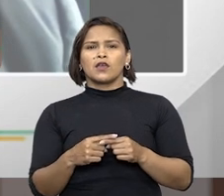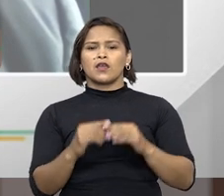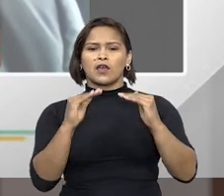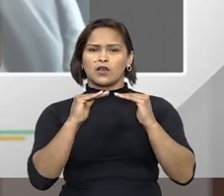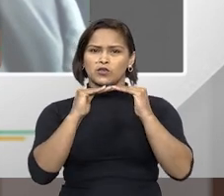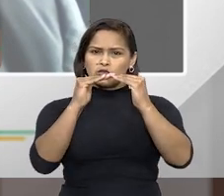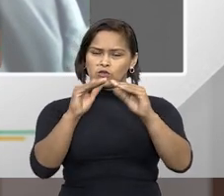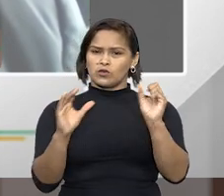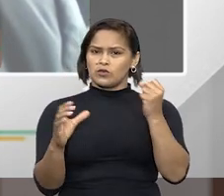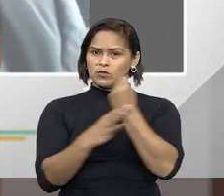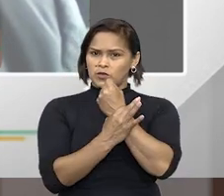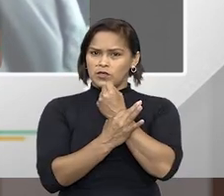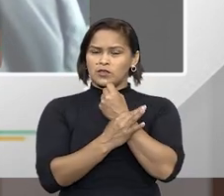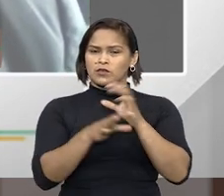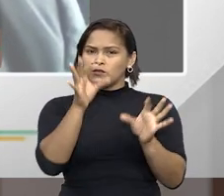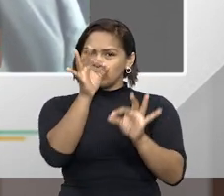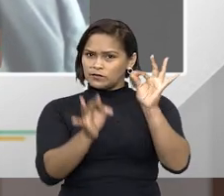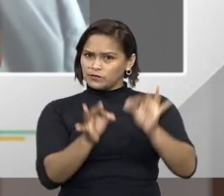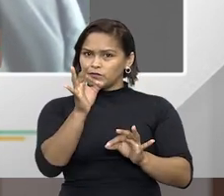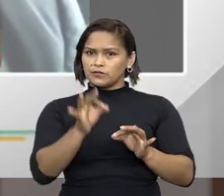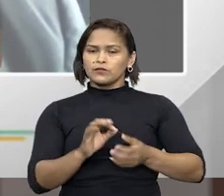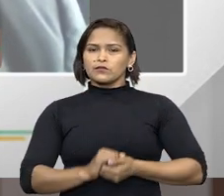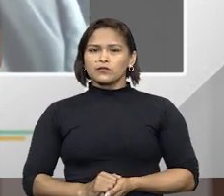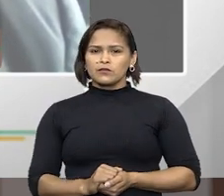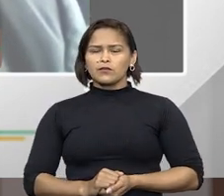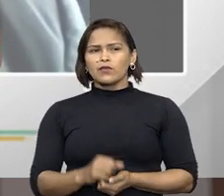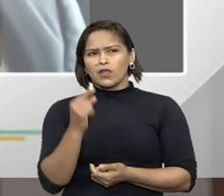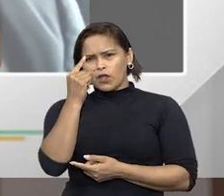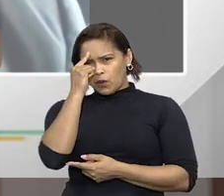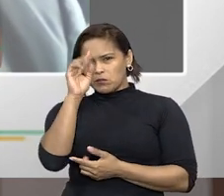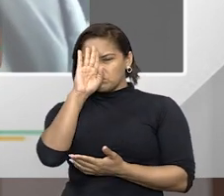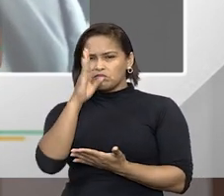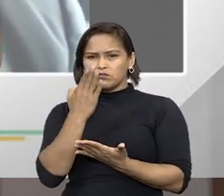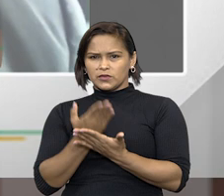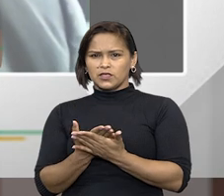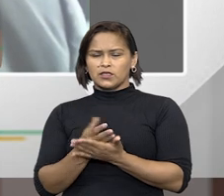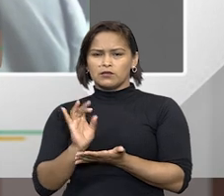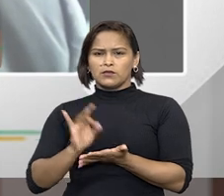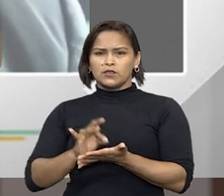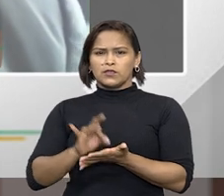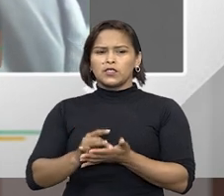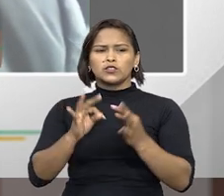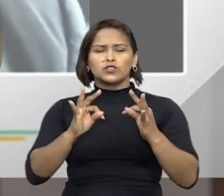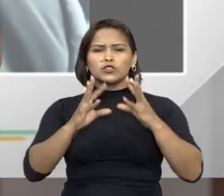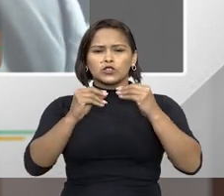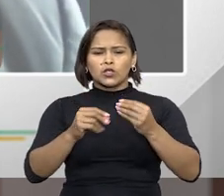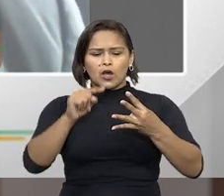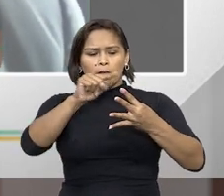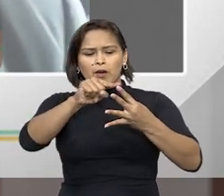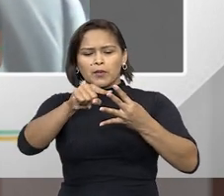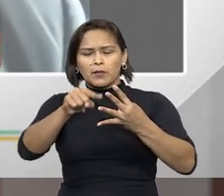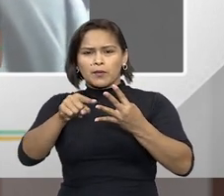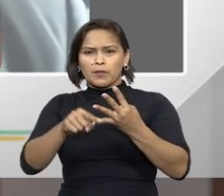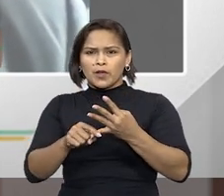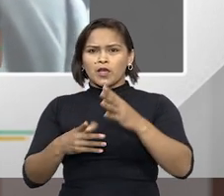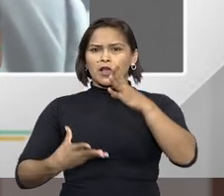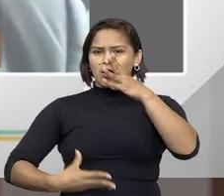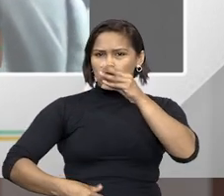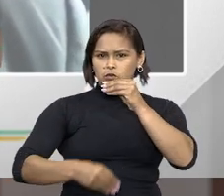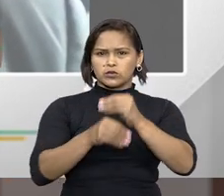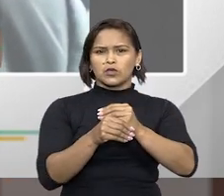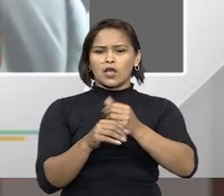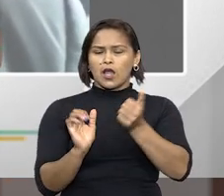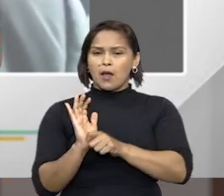segurança jurídica. Eu penso que todos esses elementos corroboram para que a